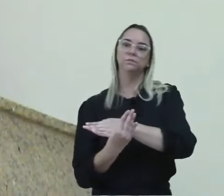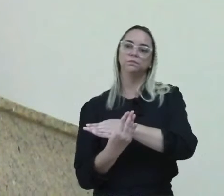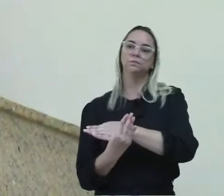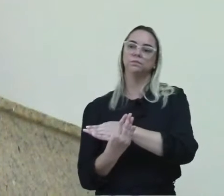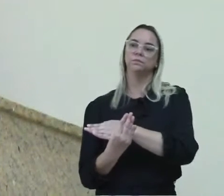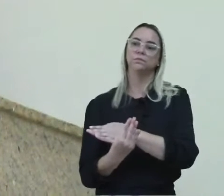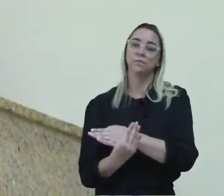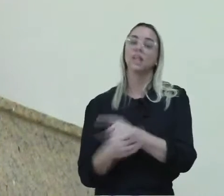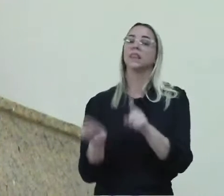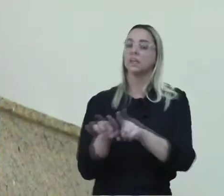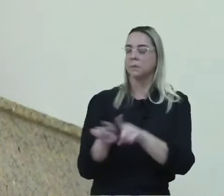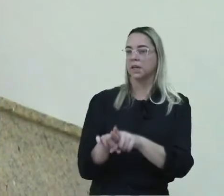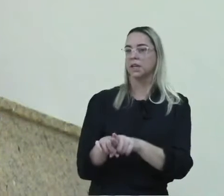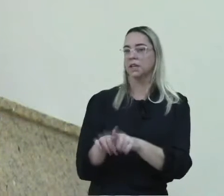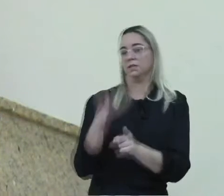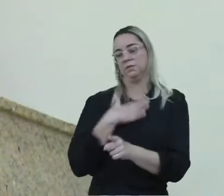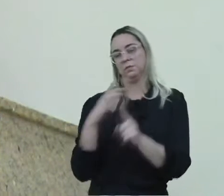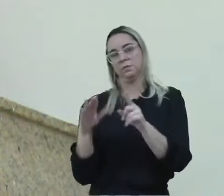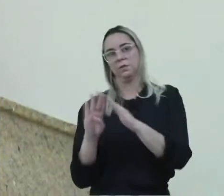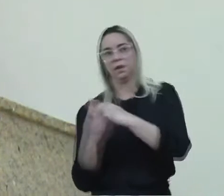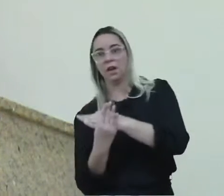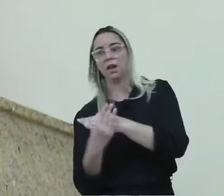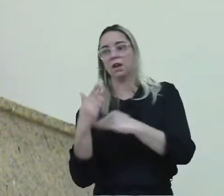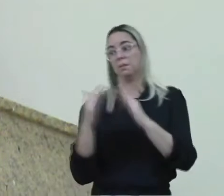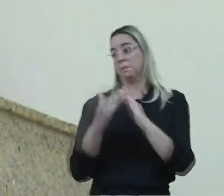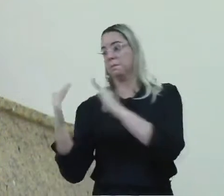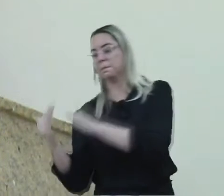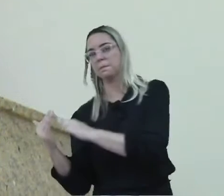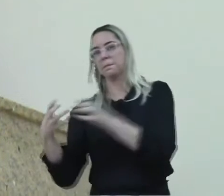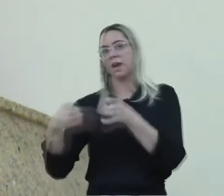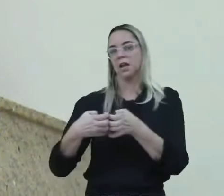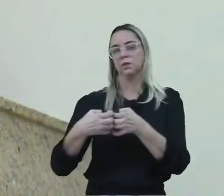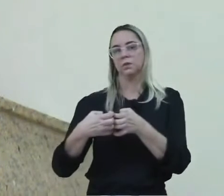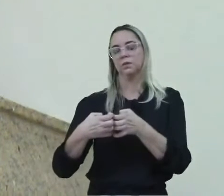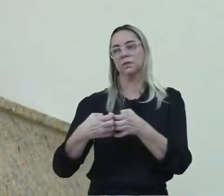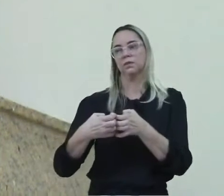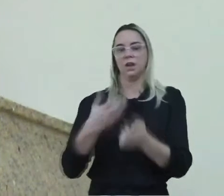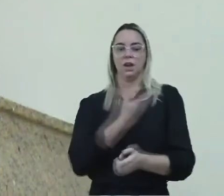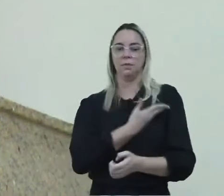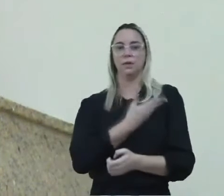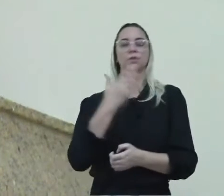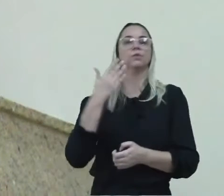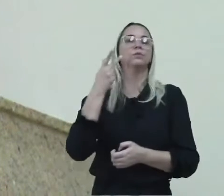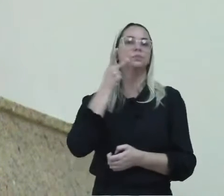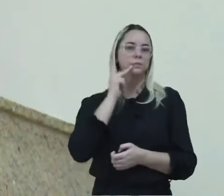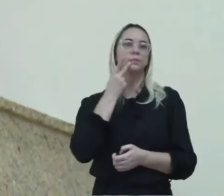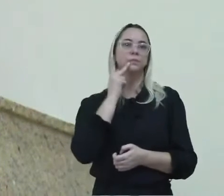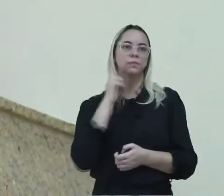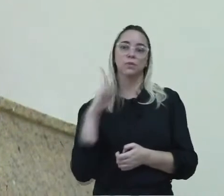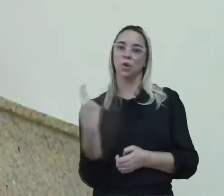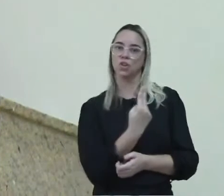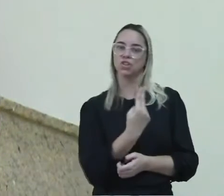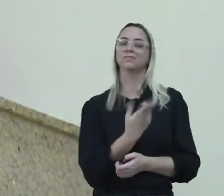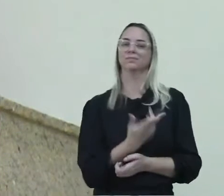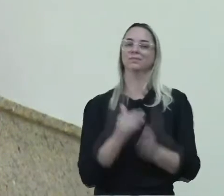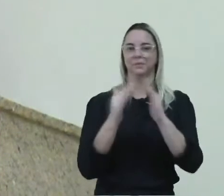nobre colega vereador Padre Fera também moramos lá naquele bairro. Então, é motivo de muita alegria estar